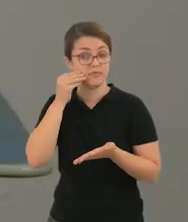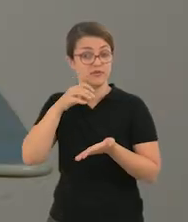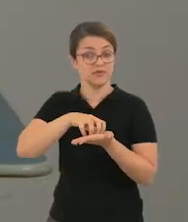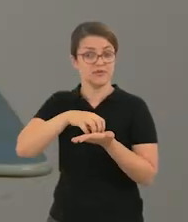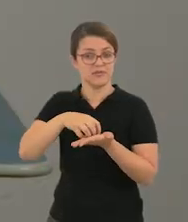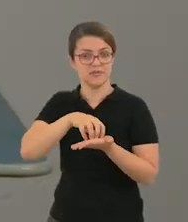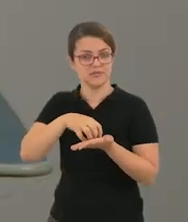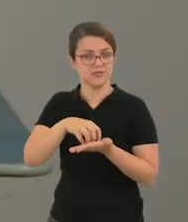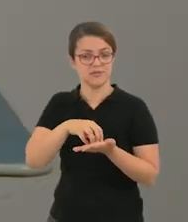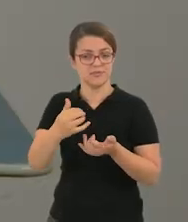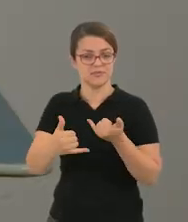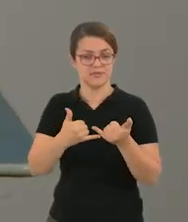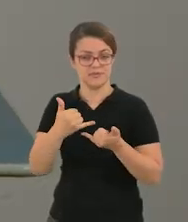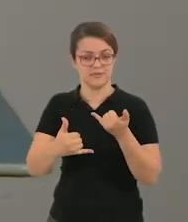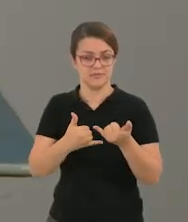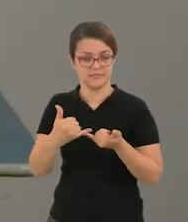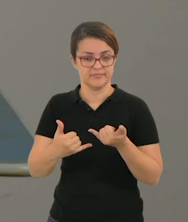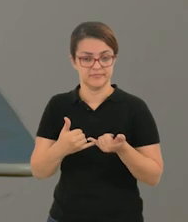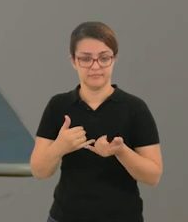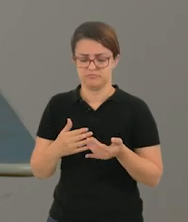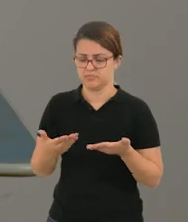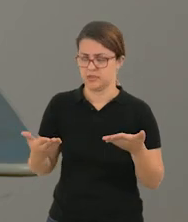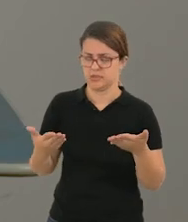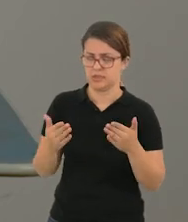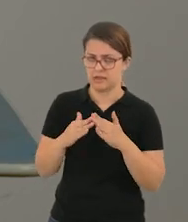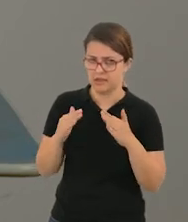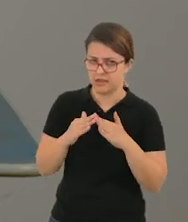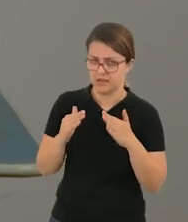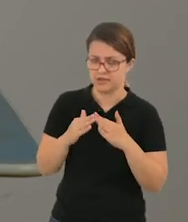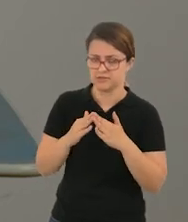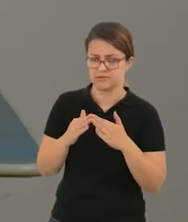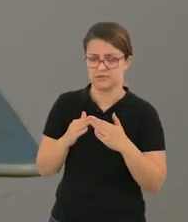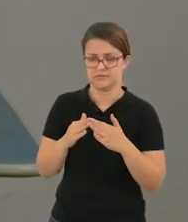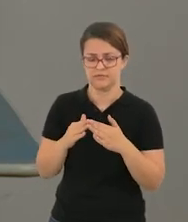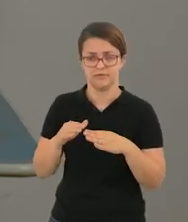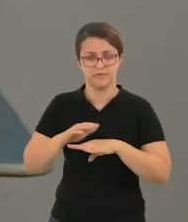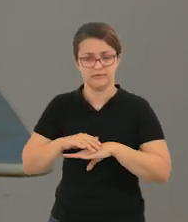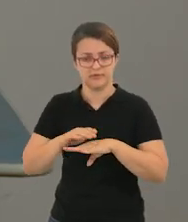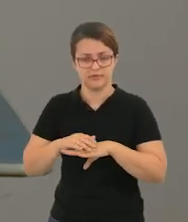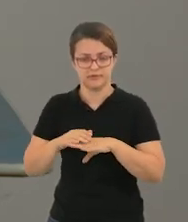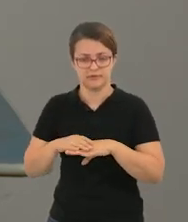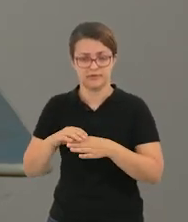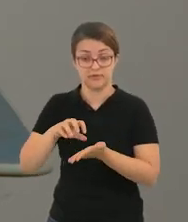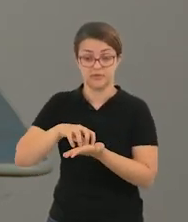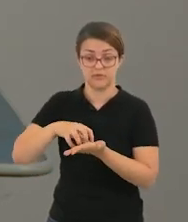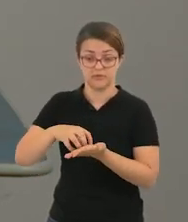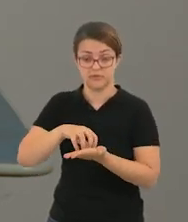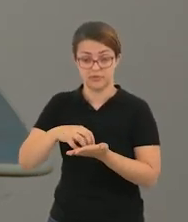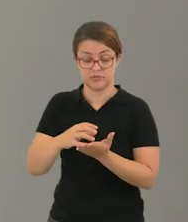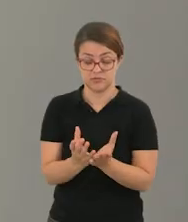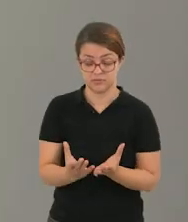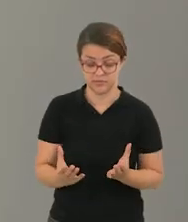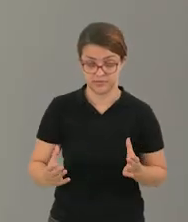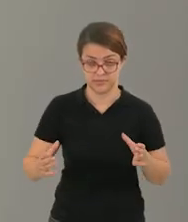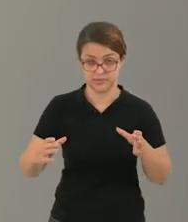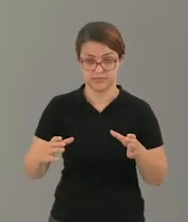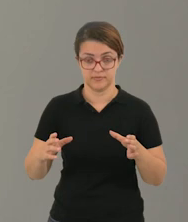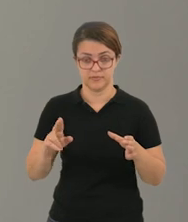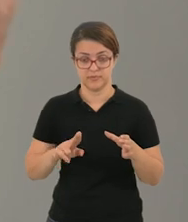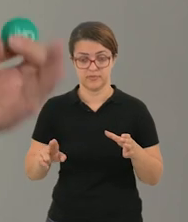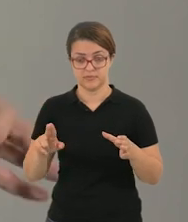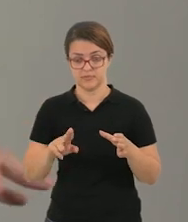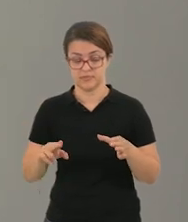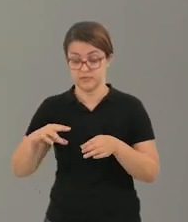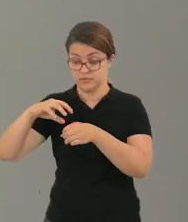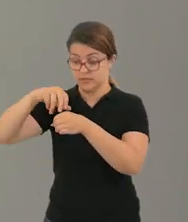gelatina em casa, usar um recipiente mais largo para a criança conseguir manusear. E aqui eu peguei tampinhas de garrafa PET. Vocês podem usar